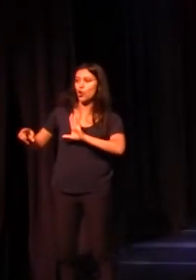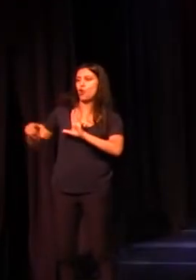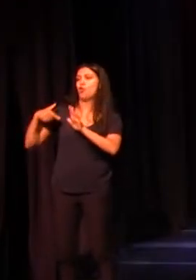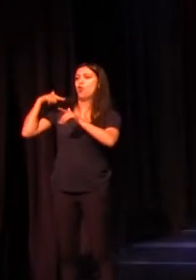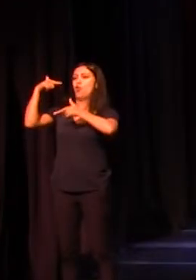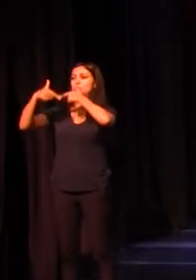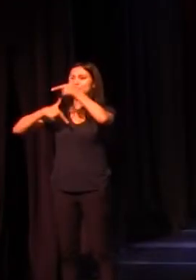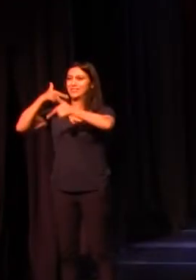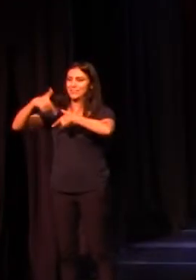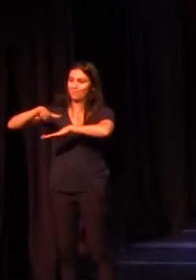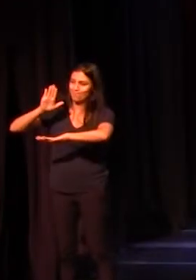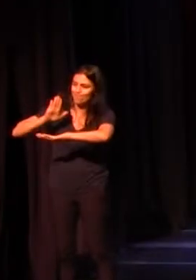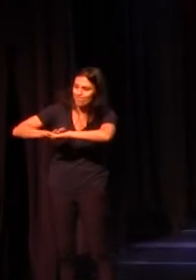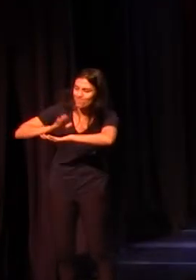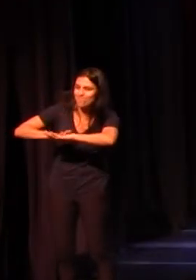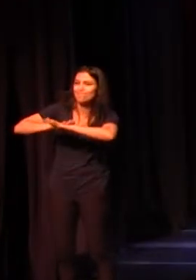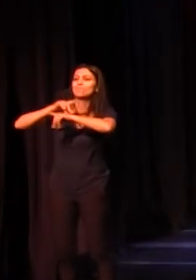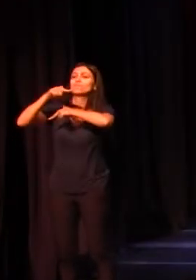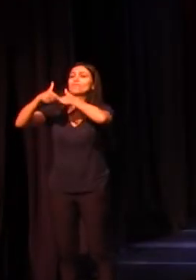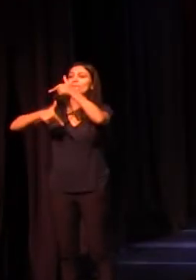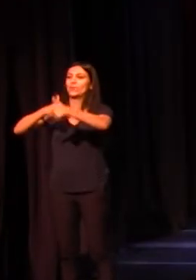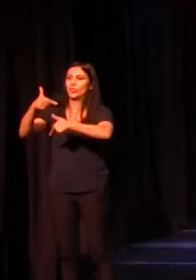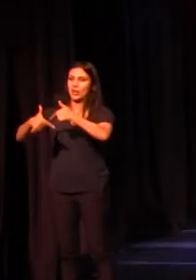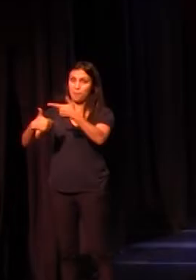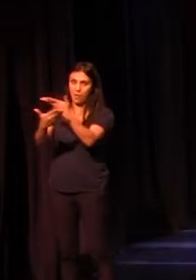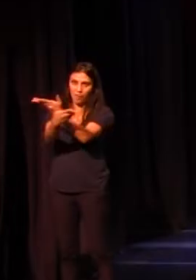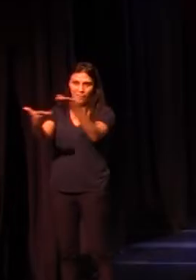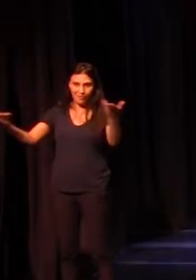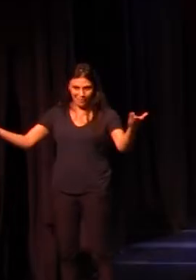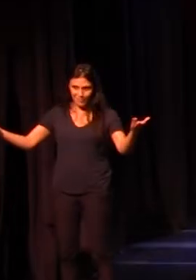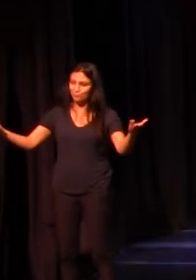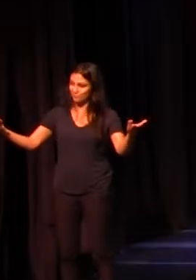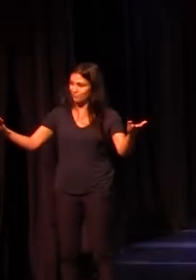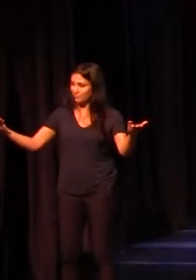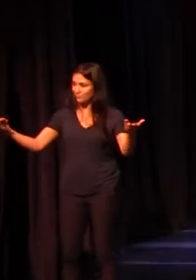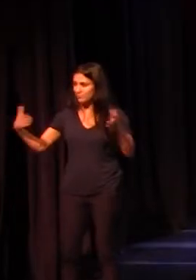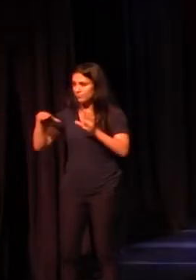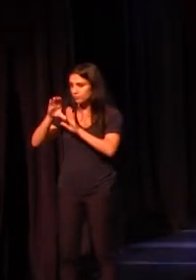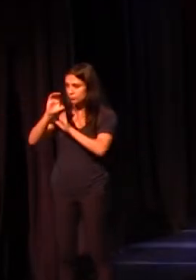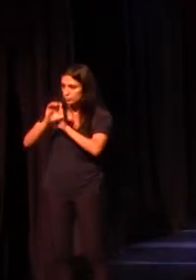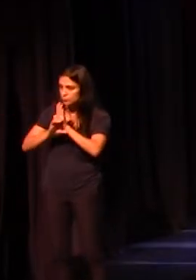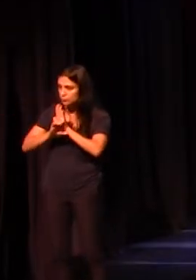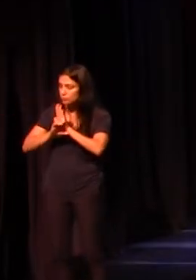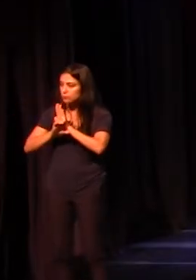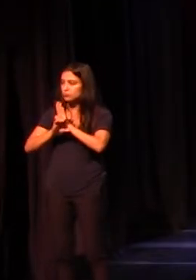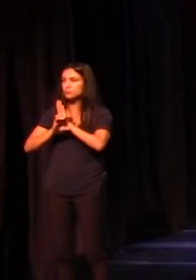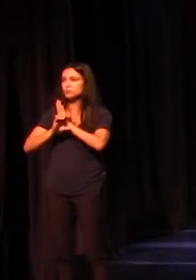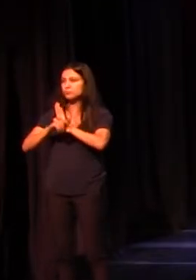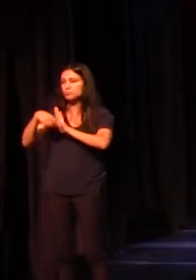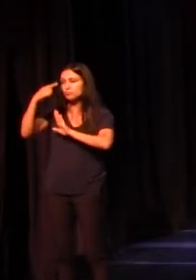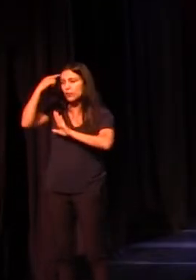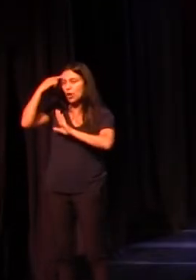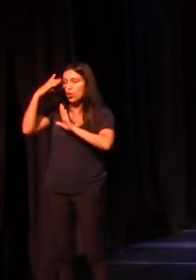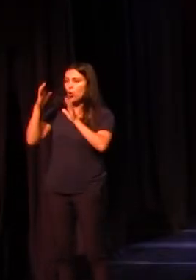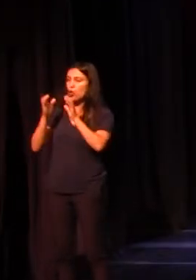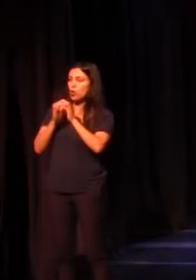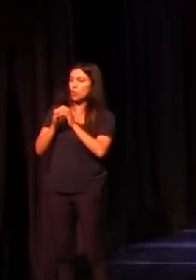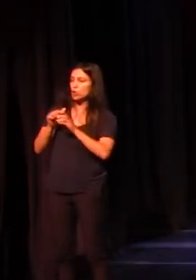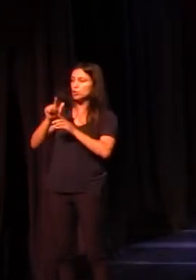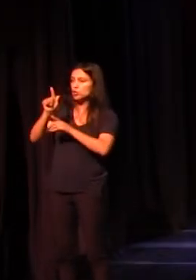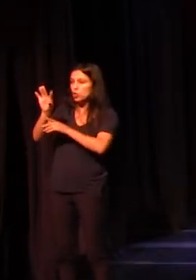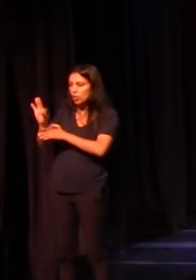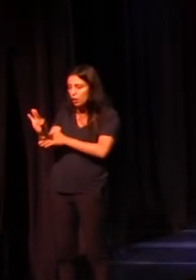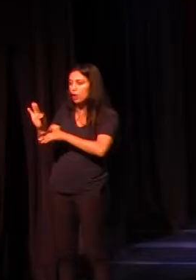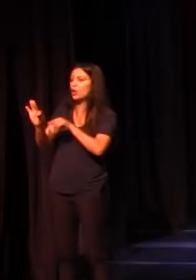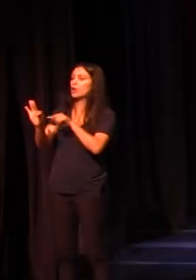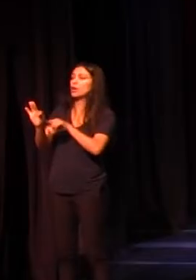professores são os protagonistas desse currículo desde o começo. Quando a gente teve a ideia de montar o GTs, pensando nisso. Como